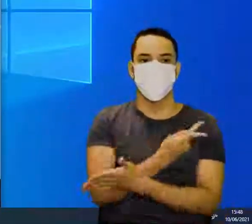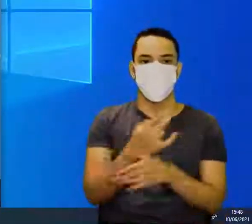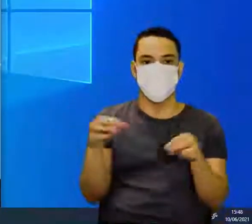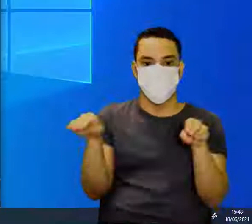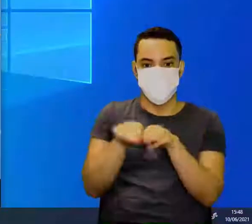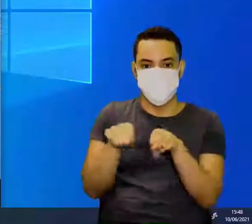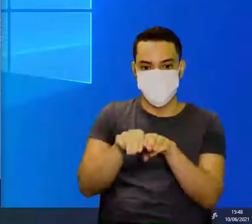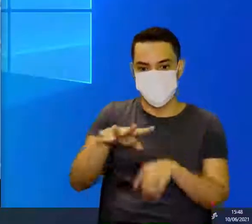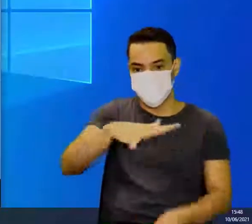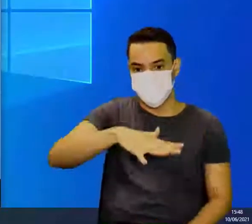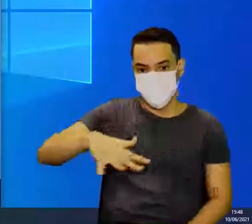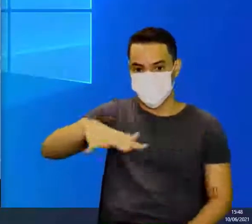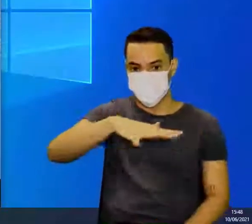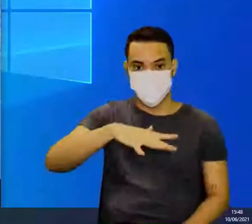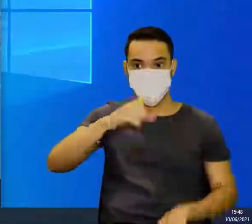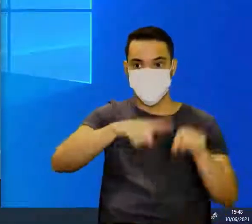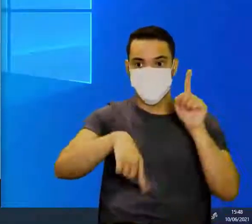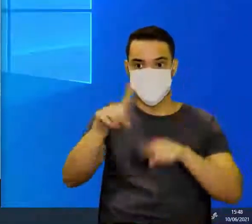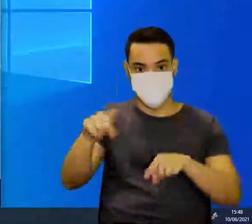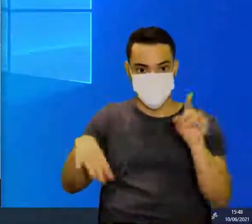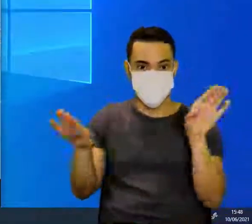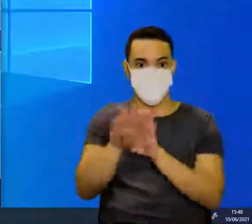Campo magnético variável